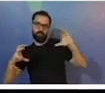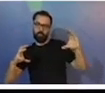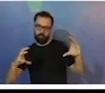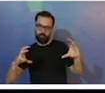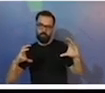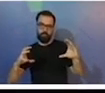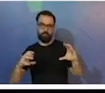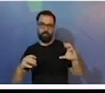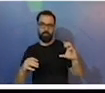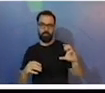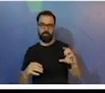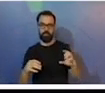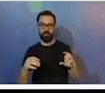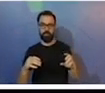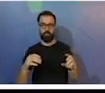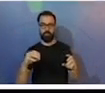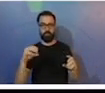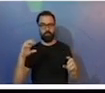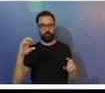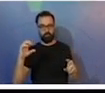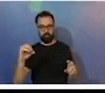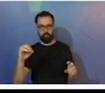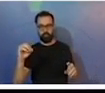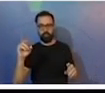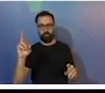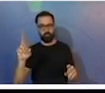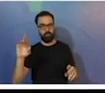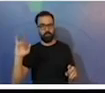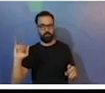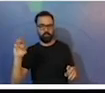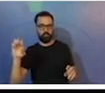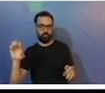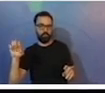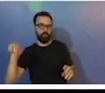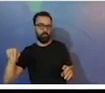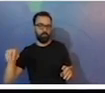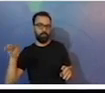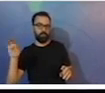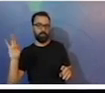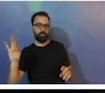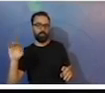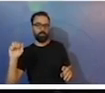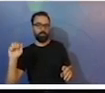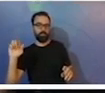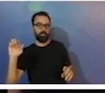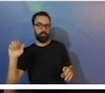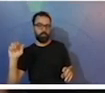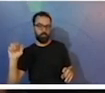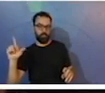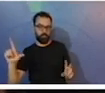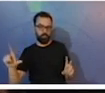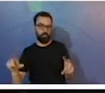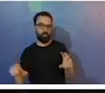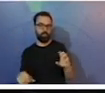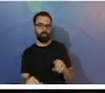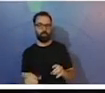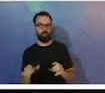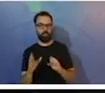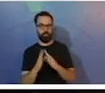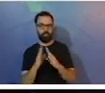hemisfério ocidental e hemisfério oriental. Então, essa está